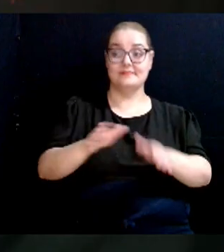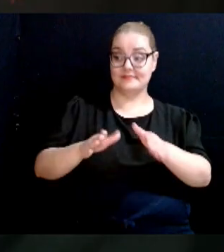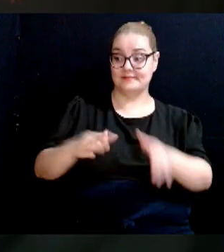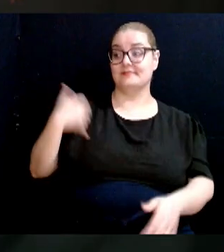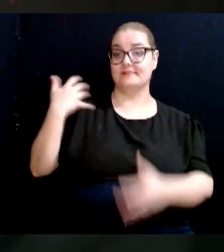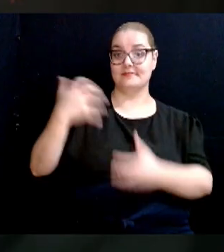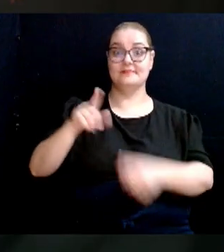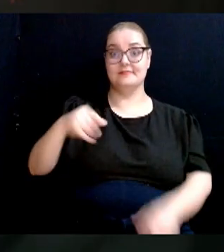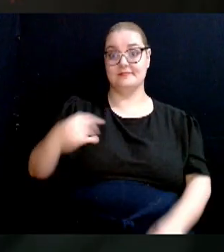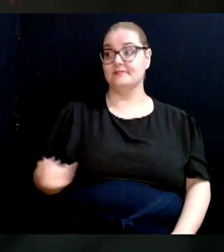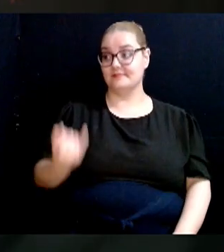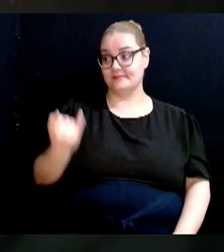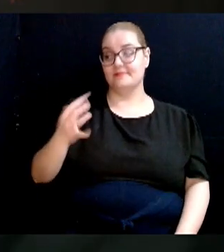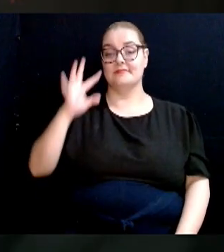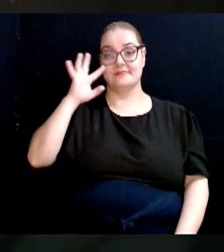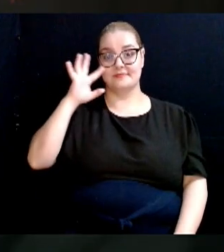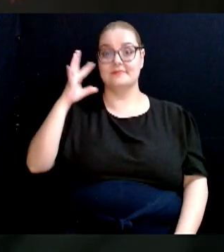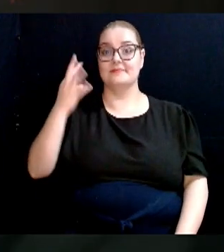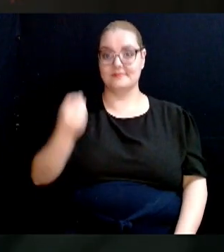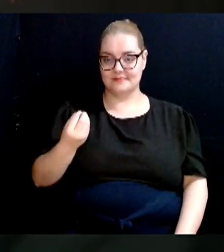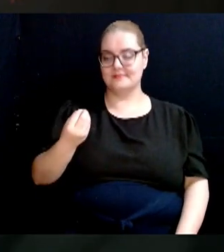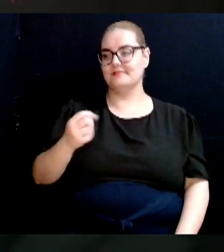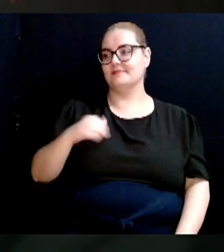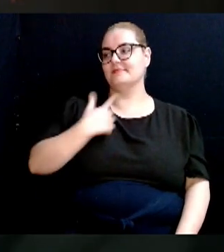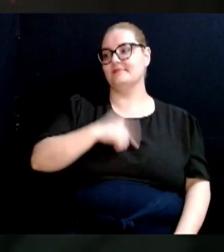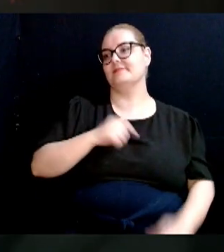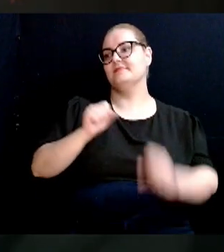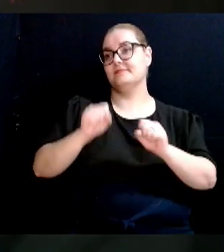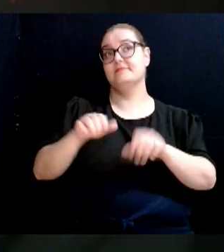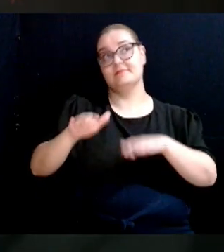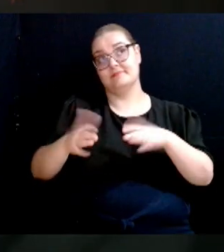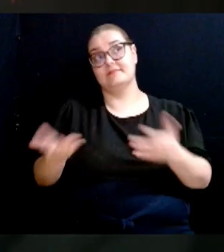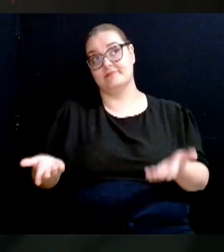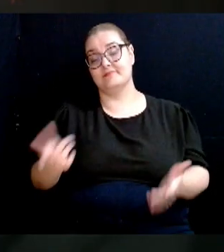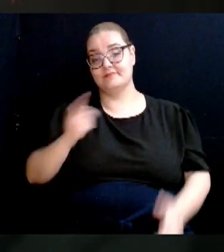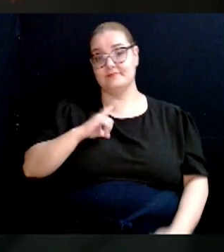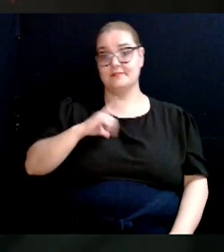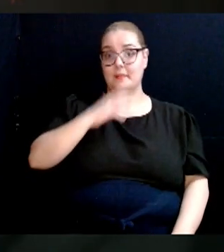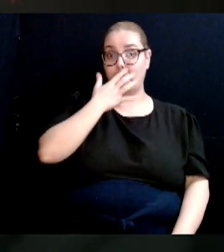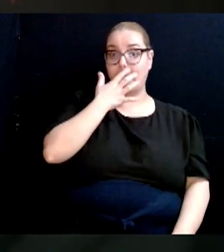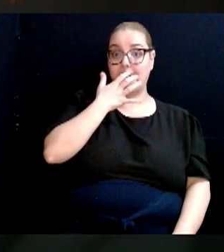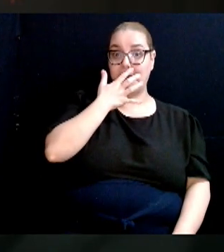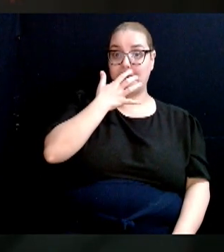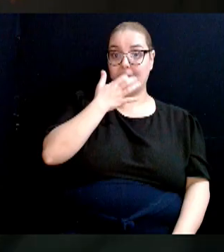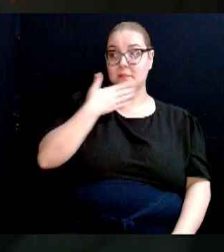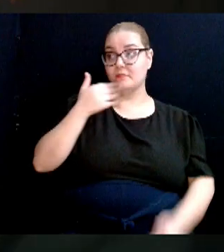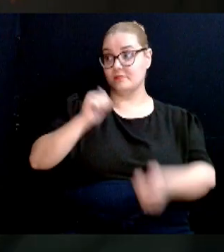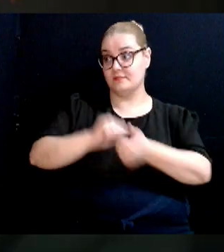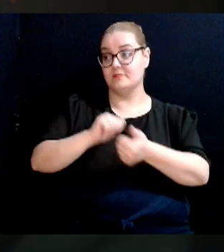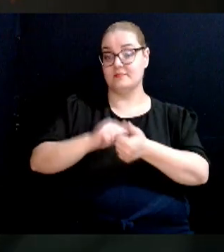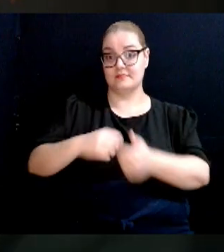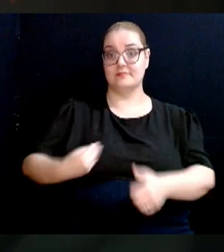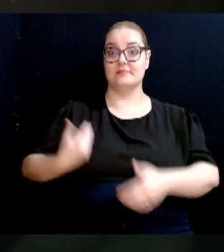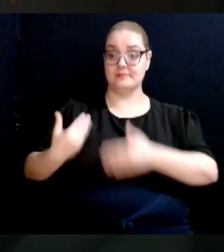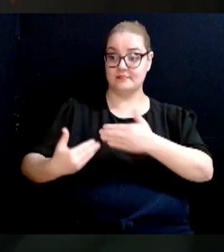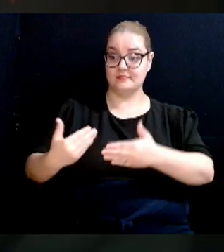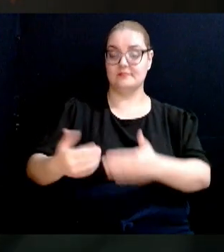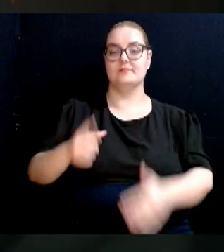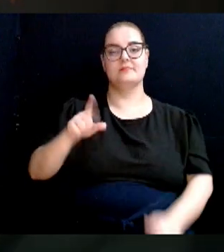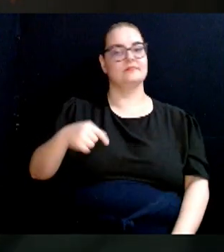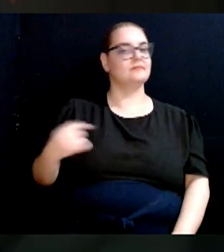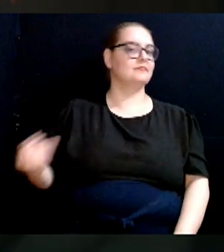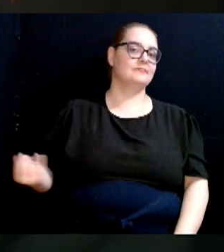o conhecimento para a gente poder, de repente, ter aí uma melhor qualidade de vida nesse processo que é inevitável,